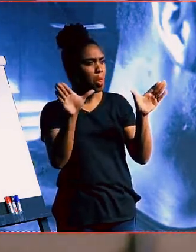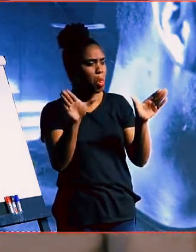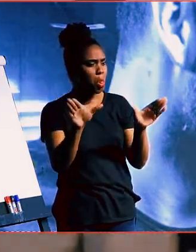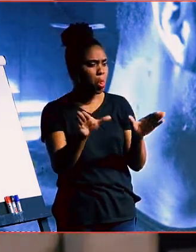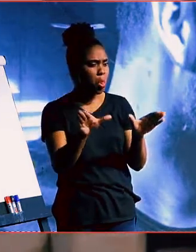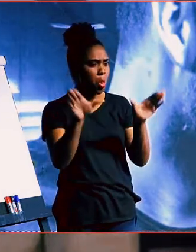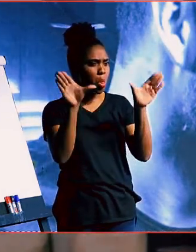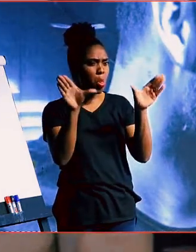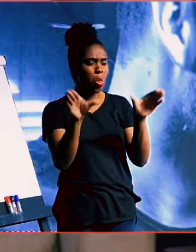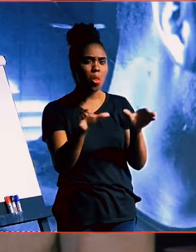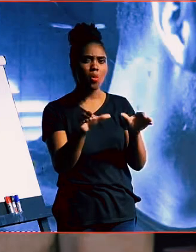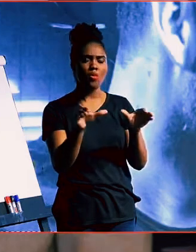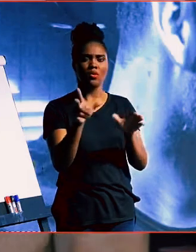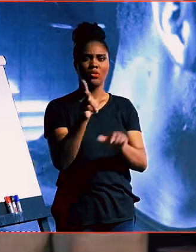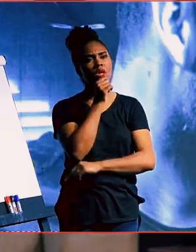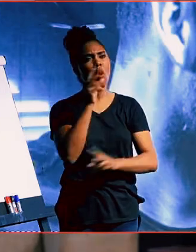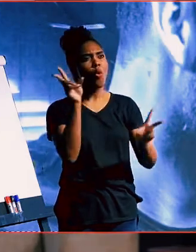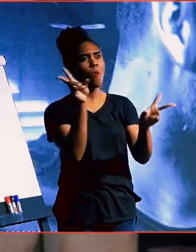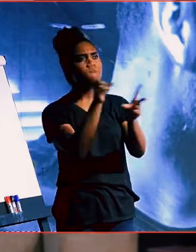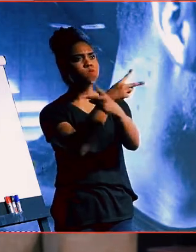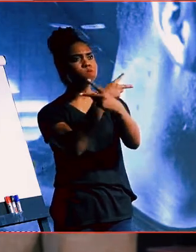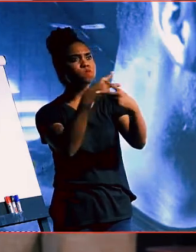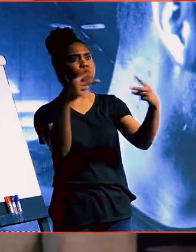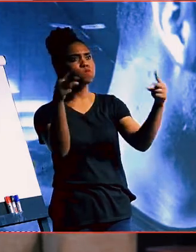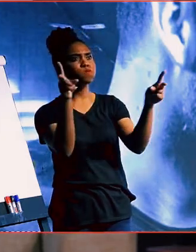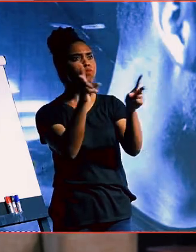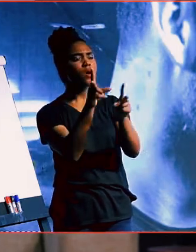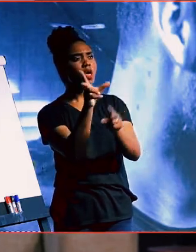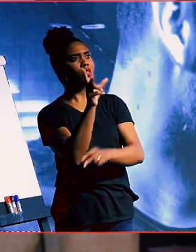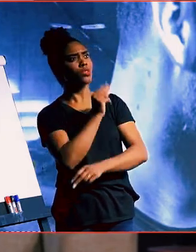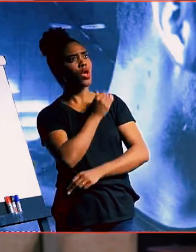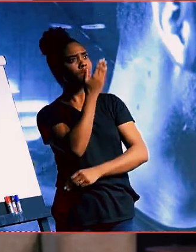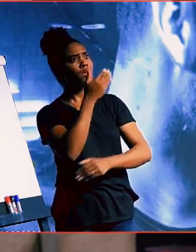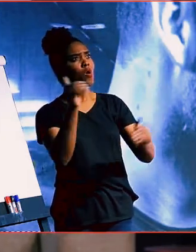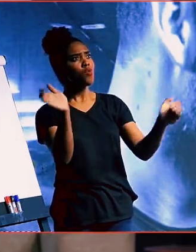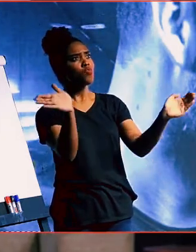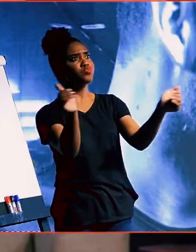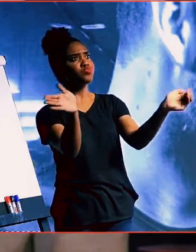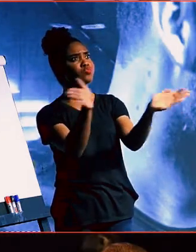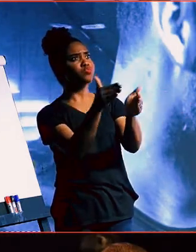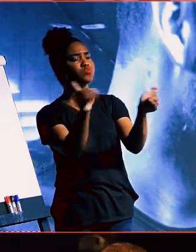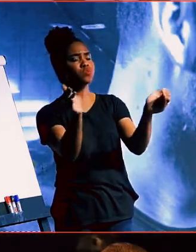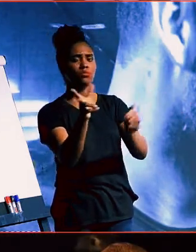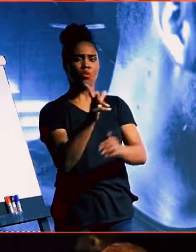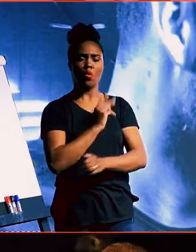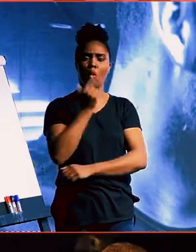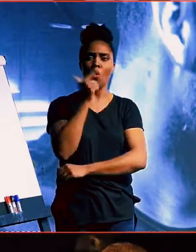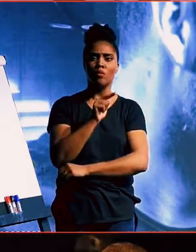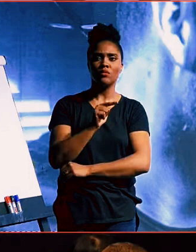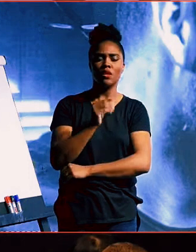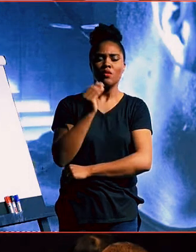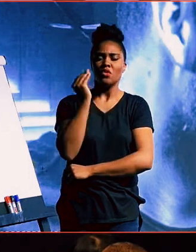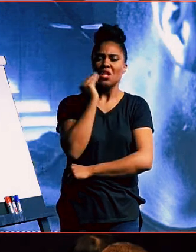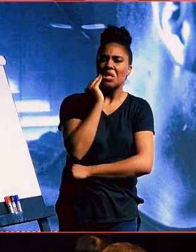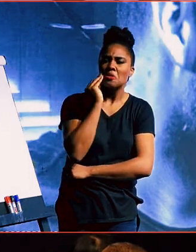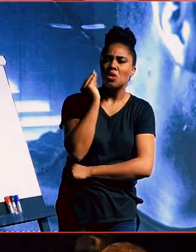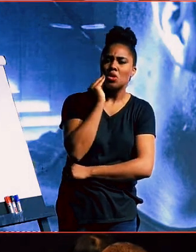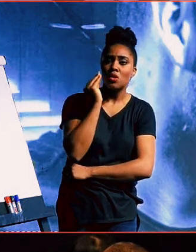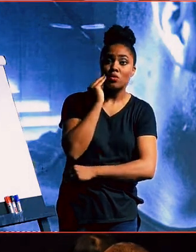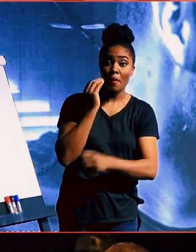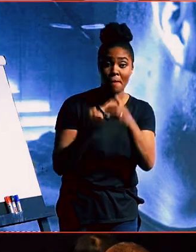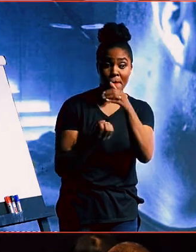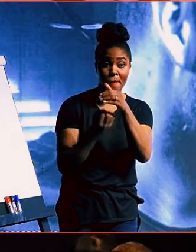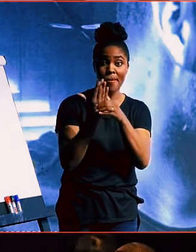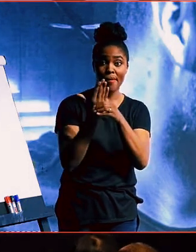que ao abrir das asas e um vento esse animal consegue e sem fazer muito esforço aí ele foi testando até que criou o paraquedas